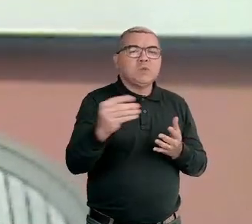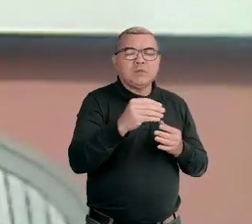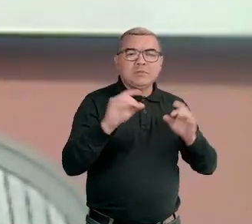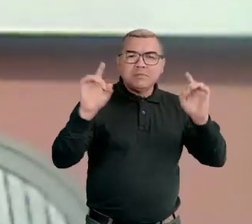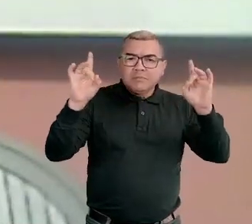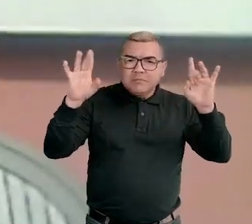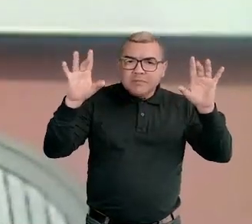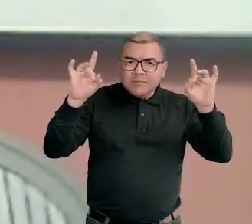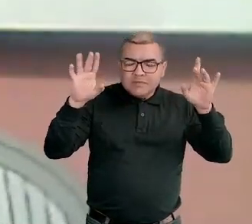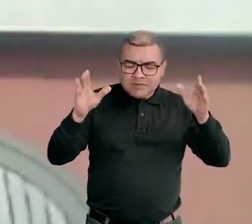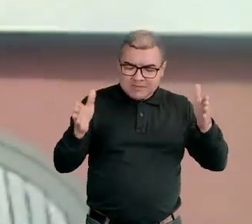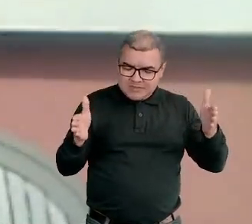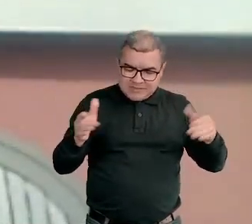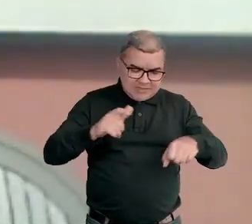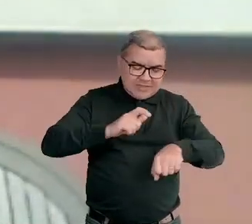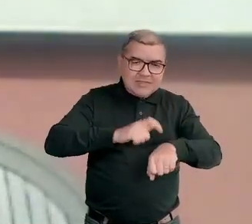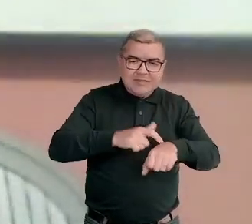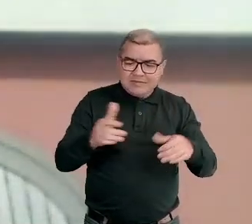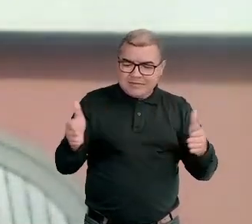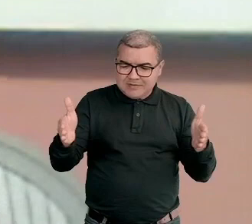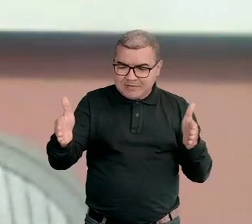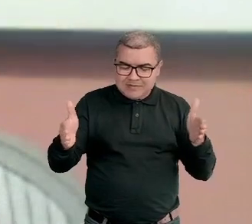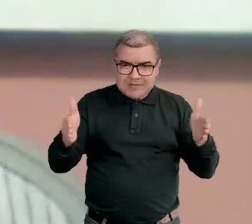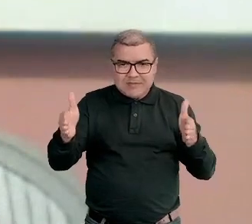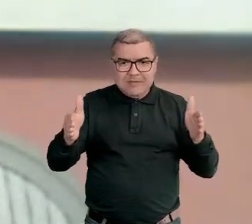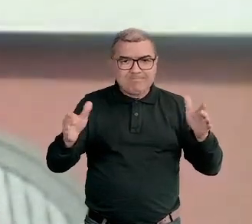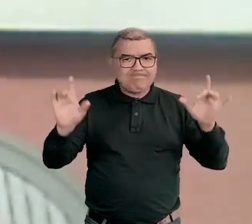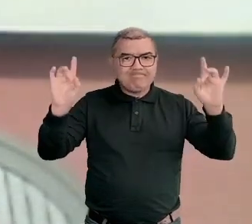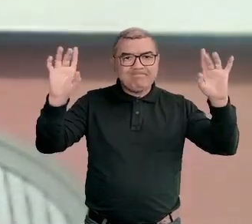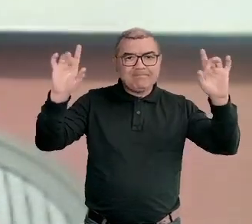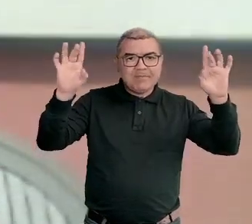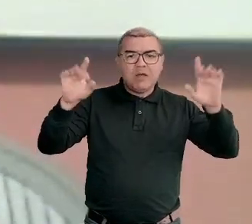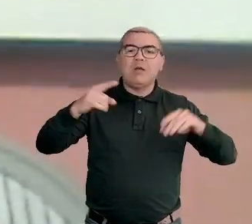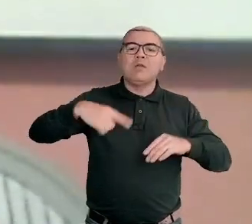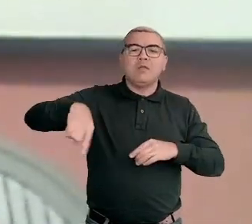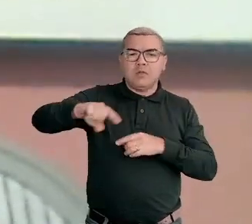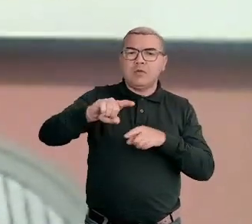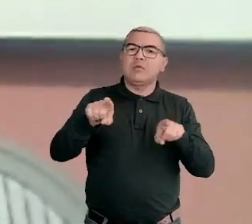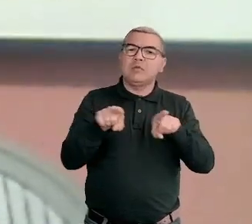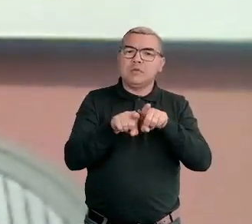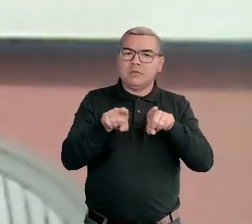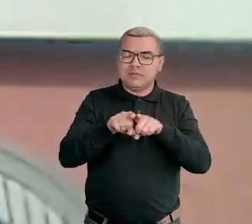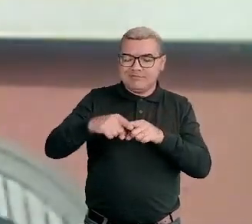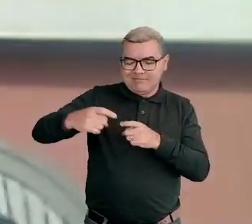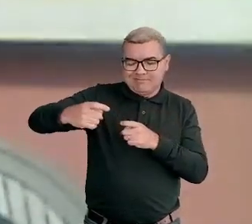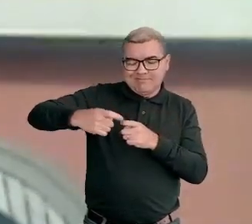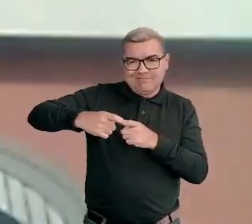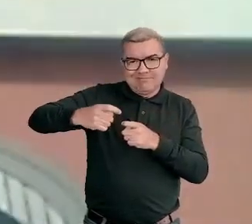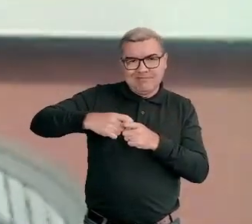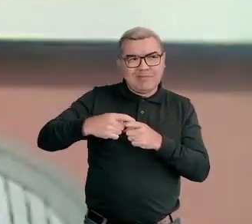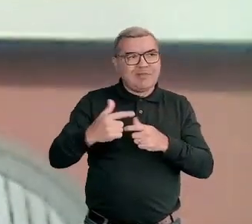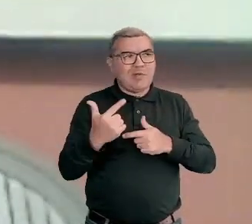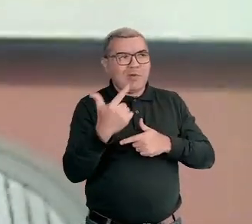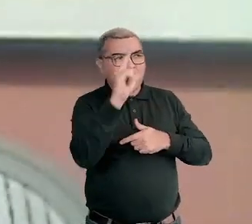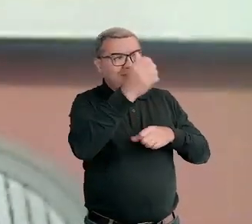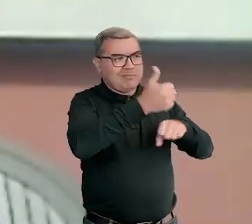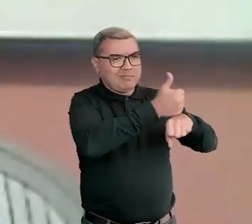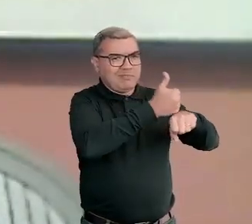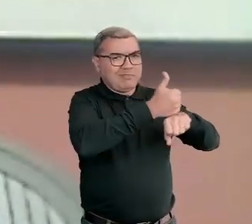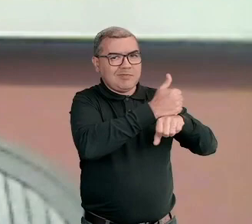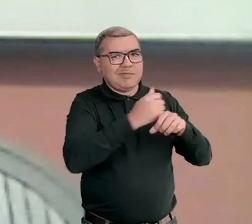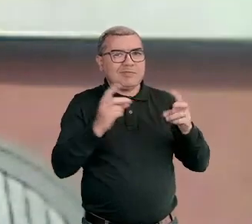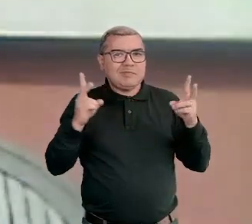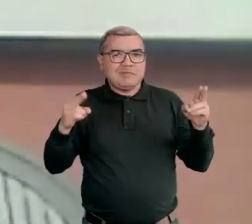o privilégio da singularidade da nossa profissão, né? Há pouco eu ouvia os comentários que o André Voltan